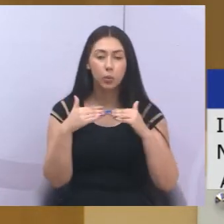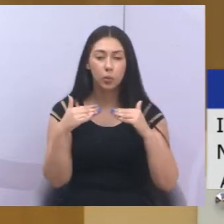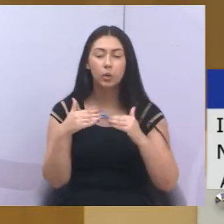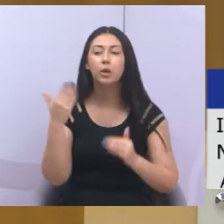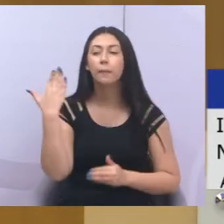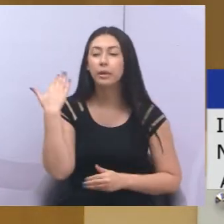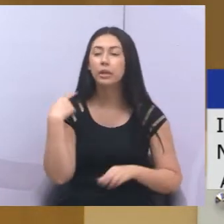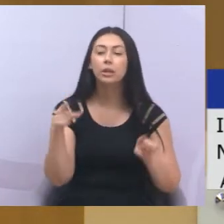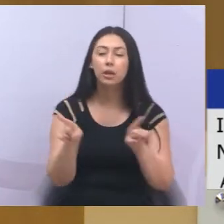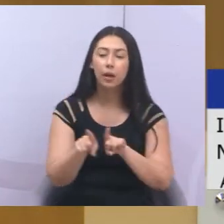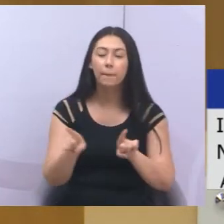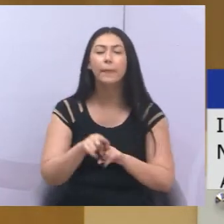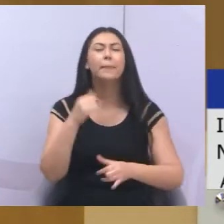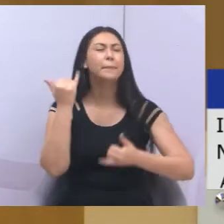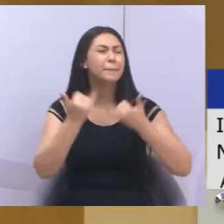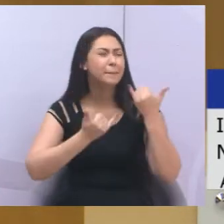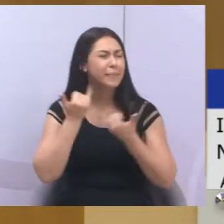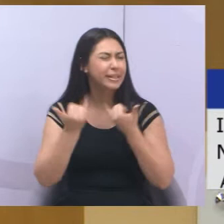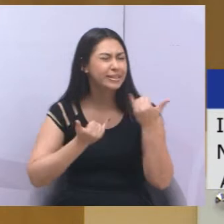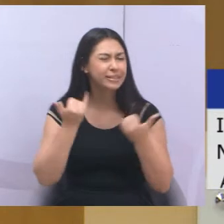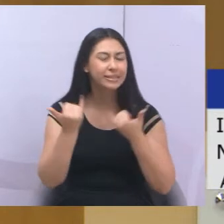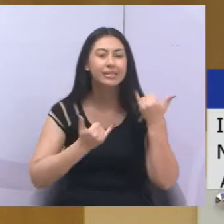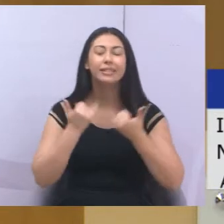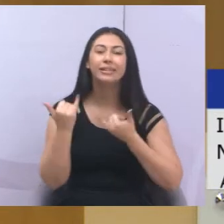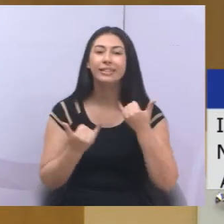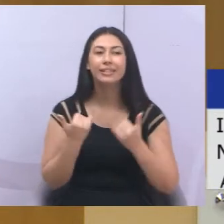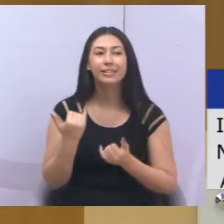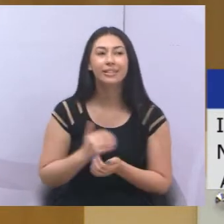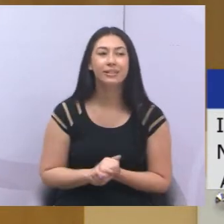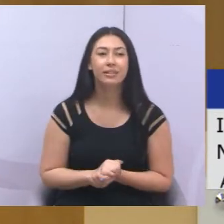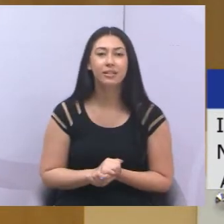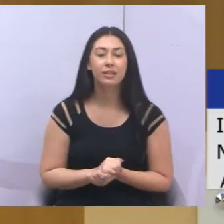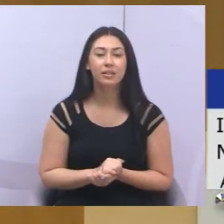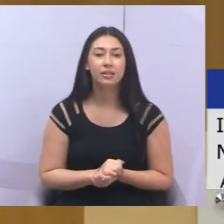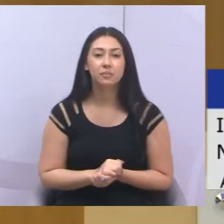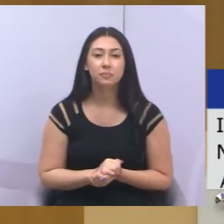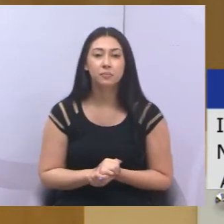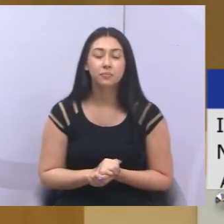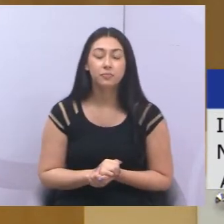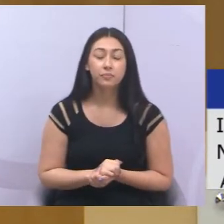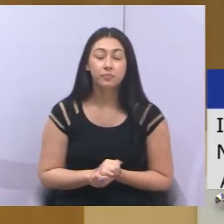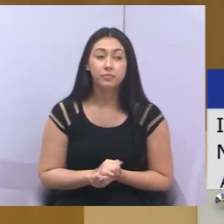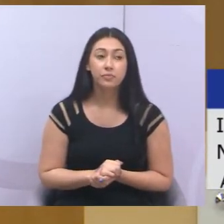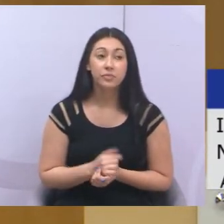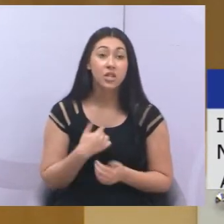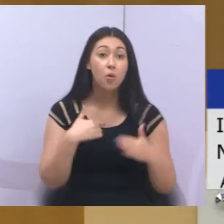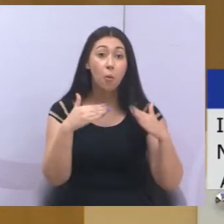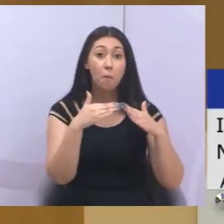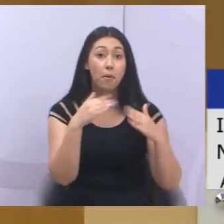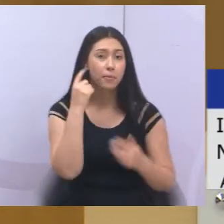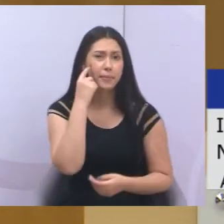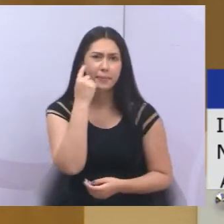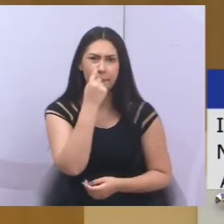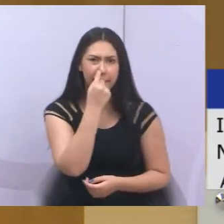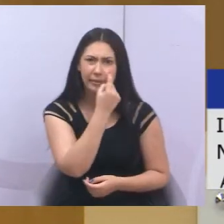brinquei muito na minha vida, mas brinquei muito, principalmente onde eu moro. Eu moro no Parque Meia Lua.